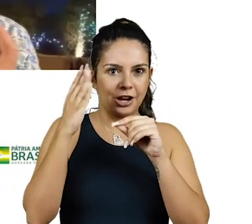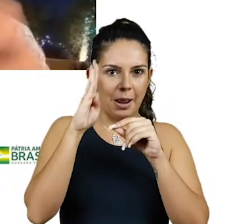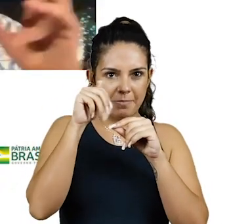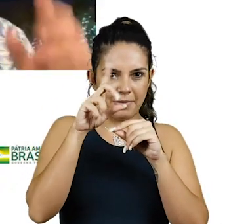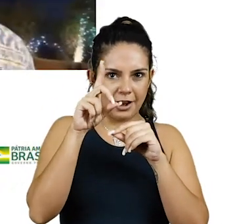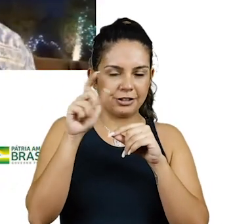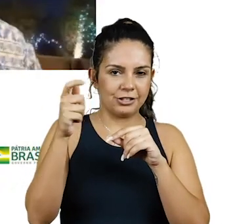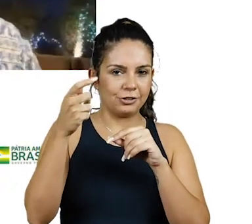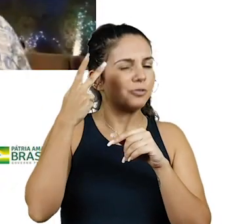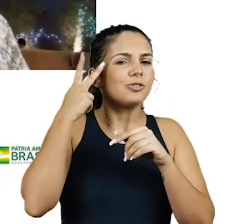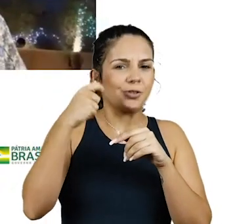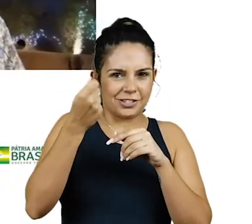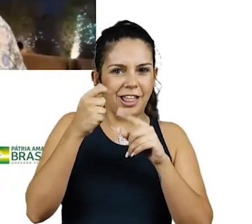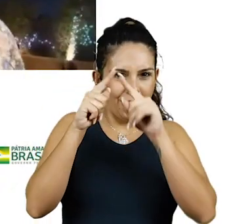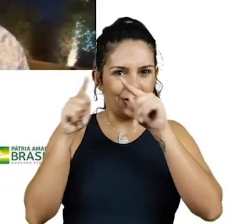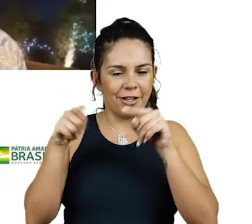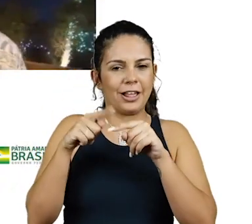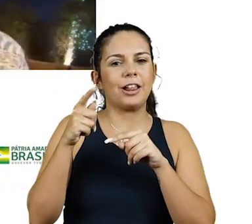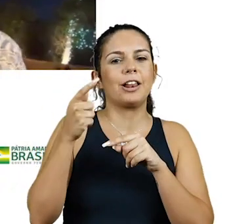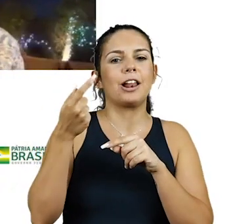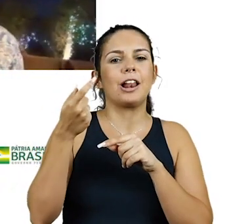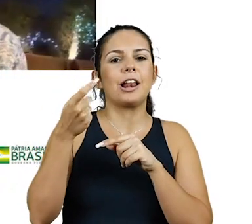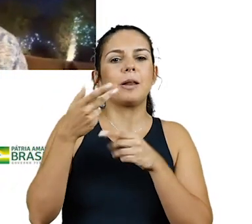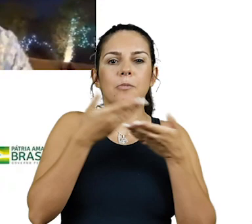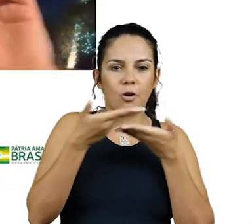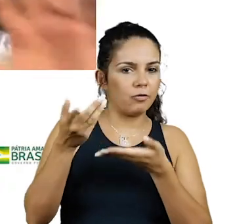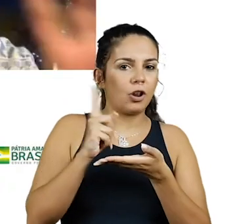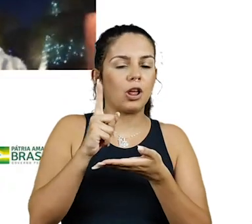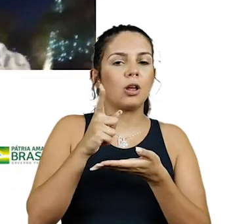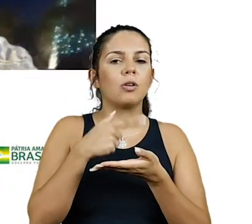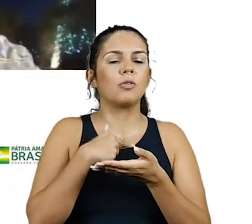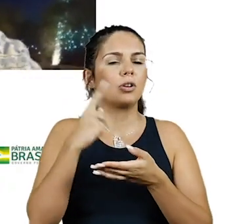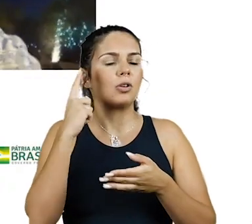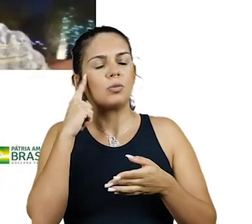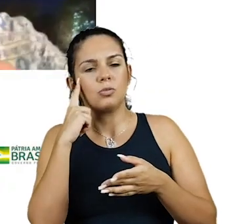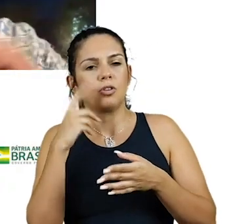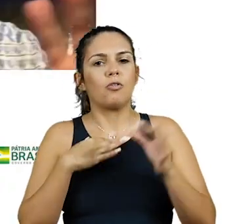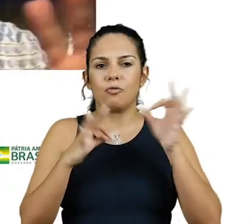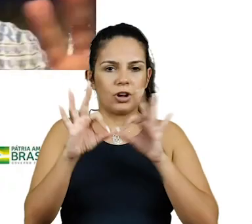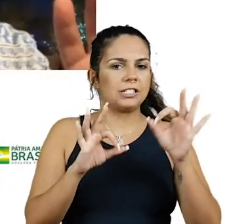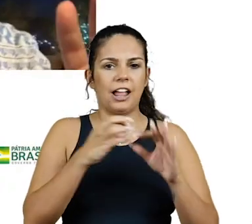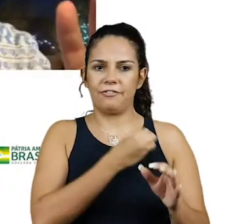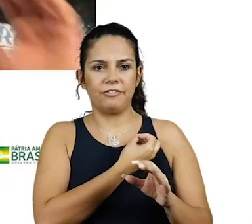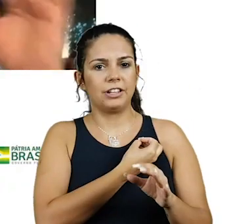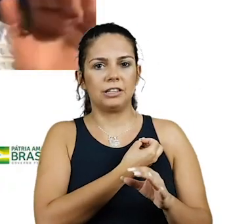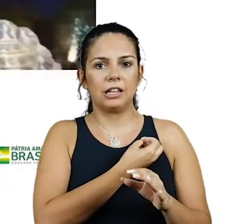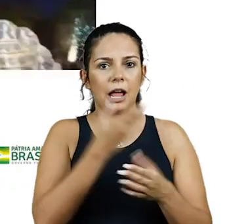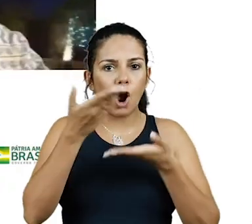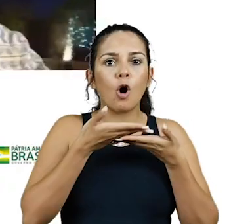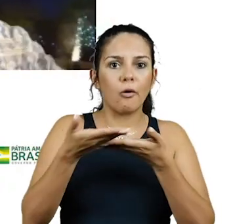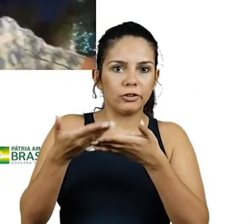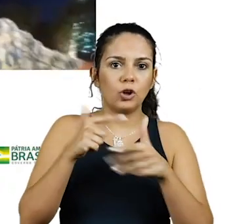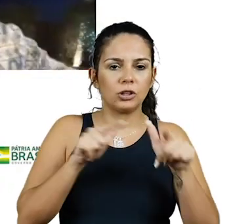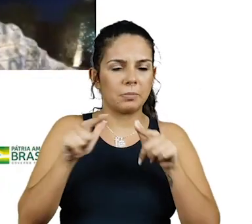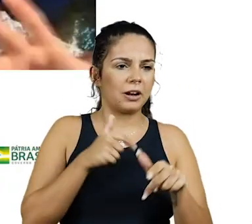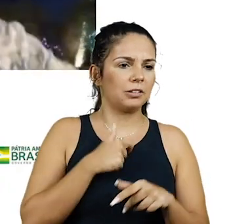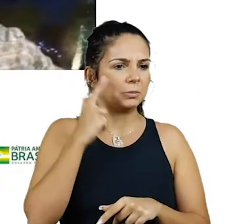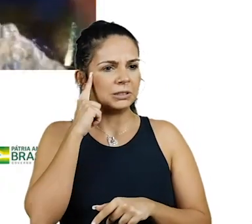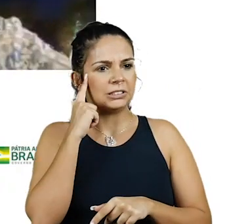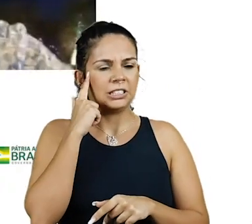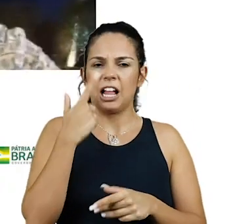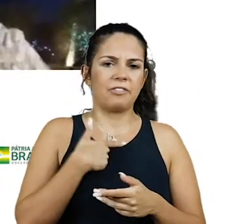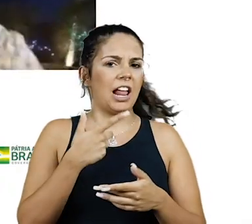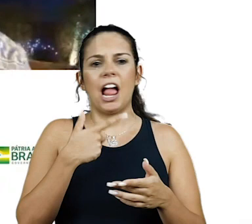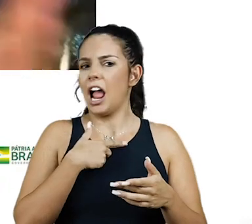o isolamento não te dá assim, será? Vamos fazer? Não, vamos organizar a vida, bora organizar, vamos fazer. Agora é isso, acabou, o